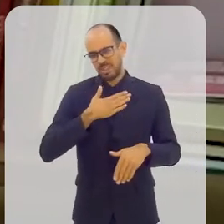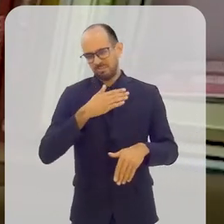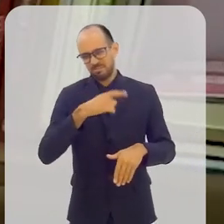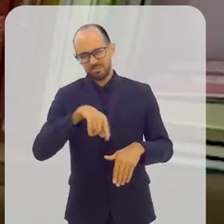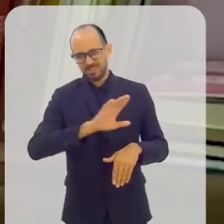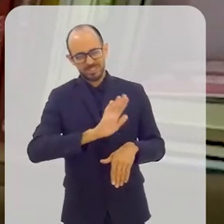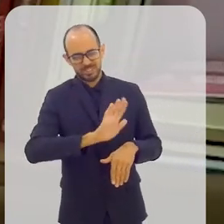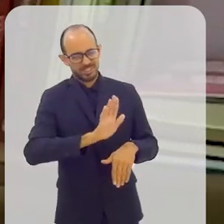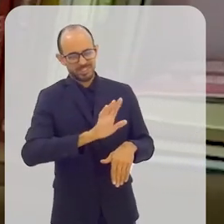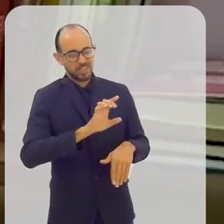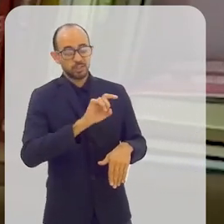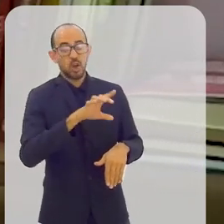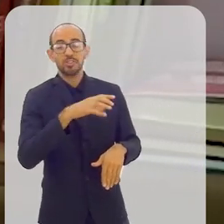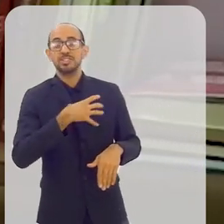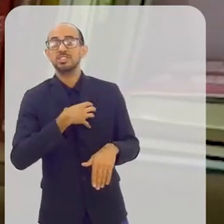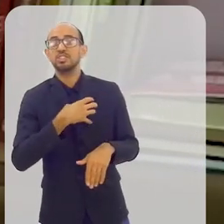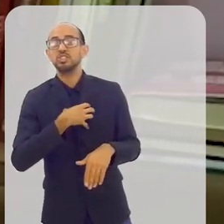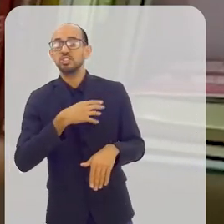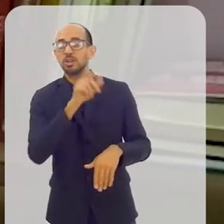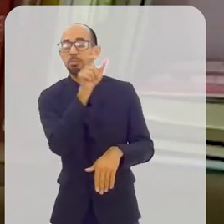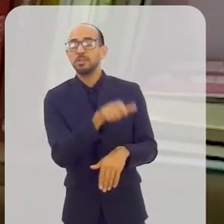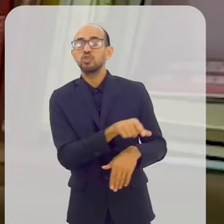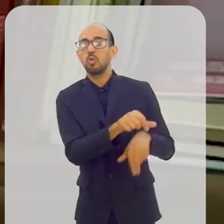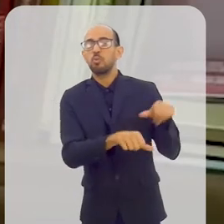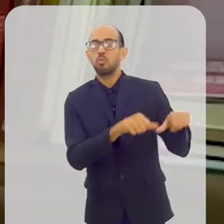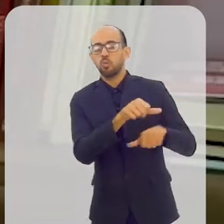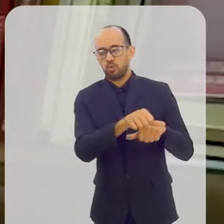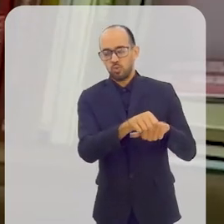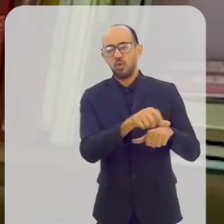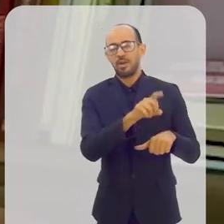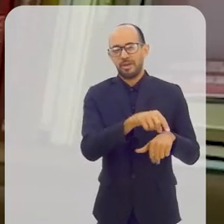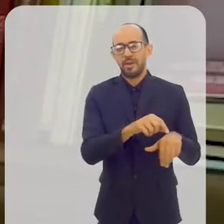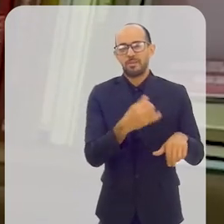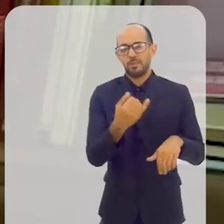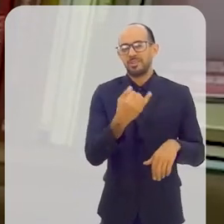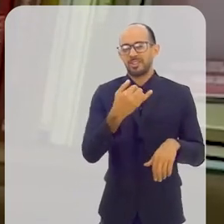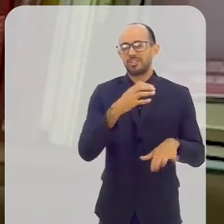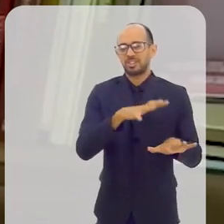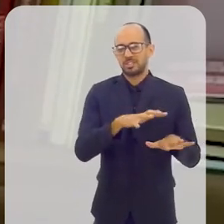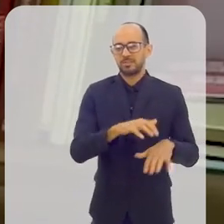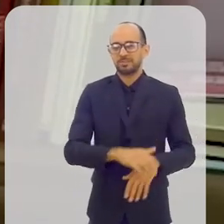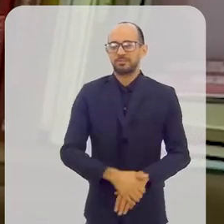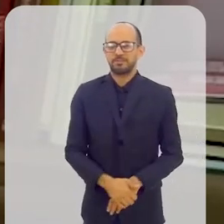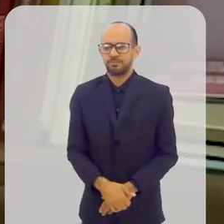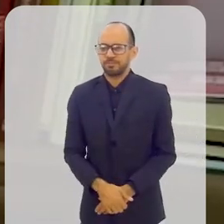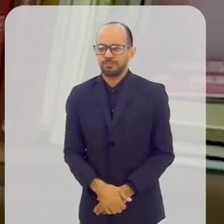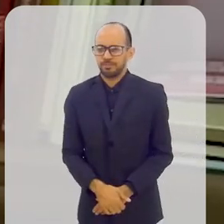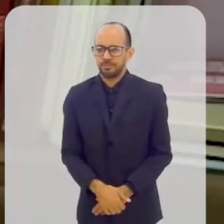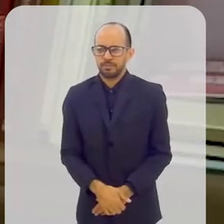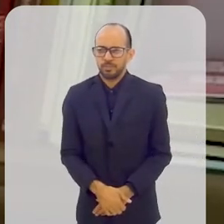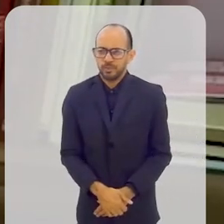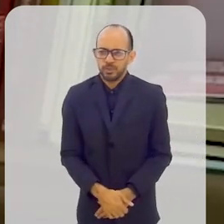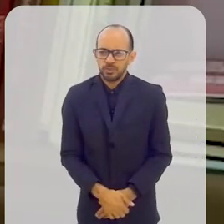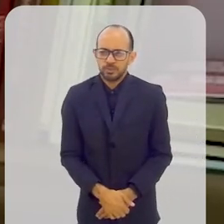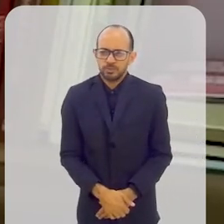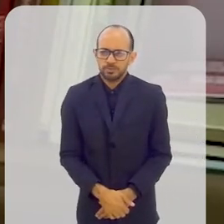só sente, pô, aquela pessoa mudou. E isso aí é basta. Então, a gente tem